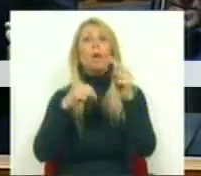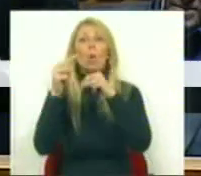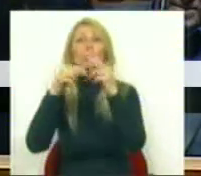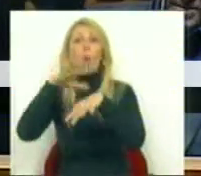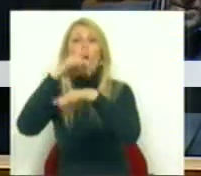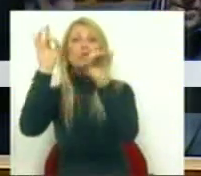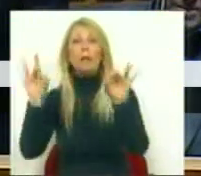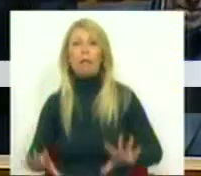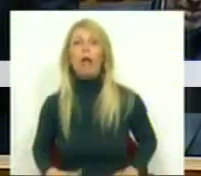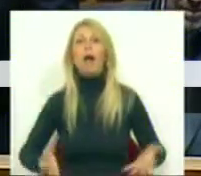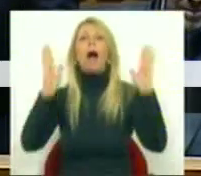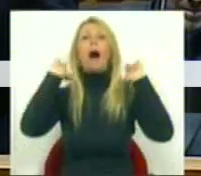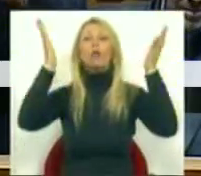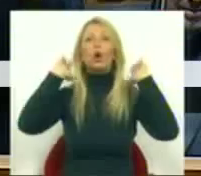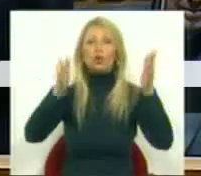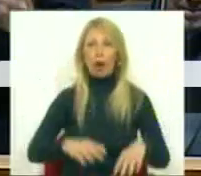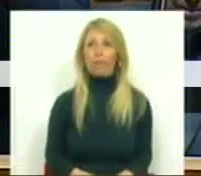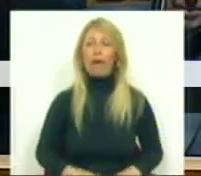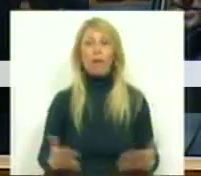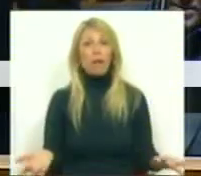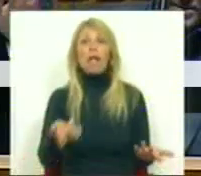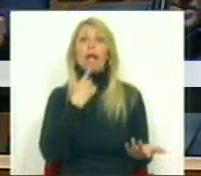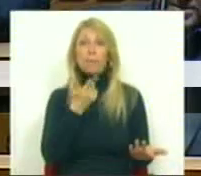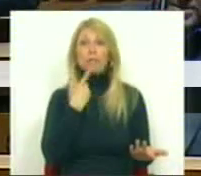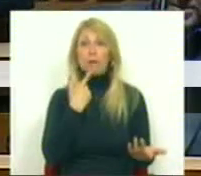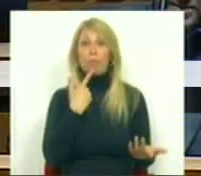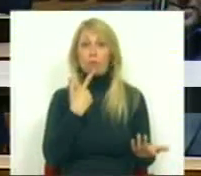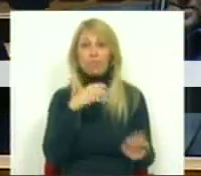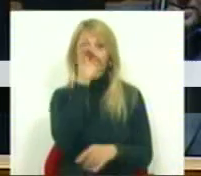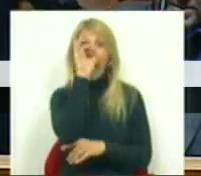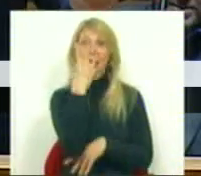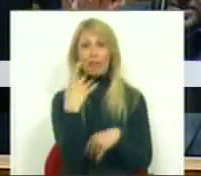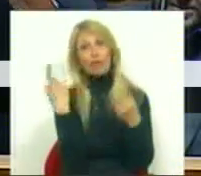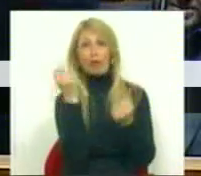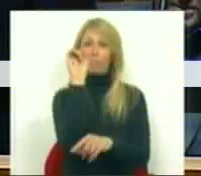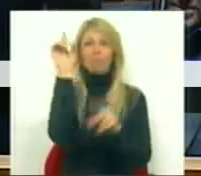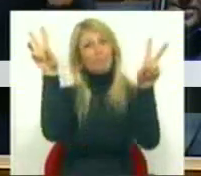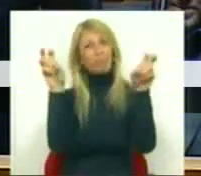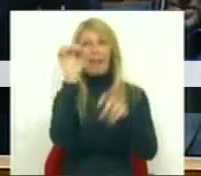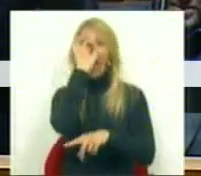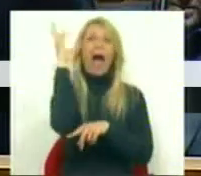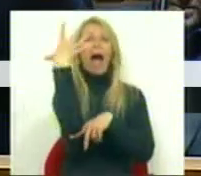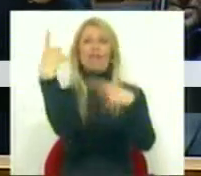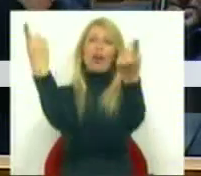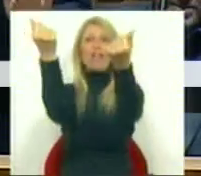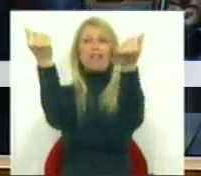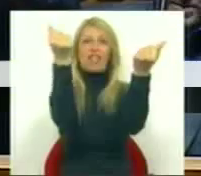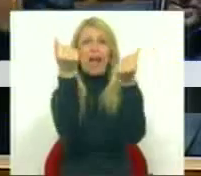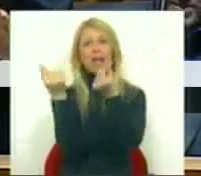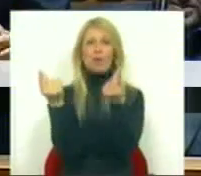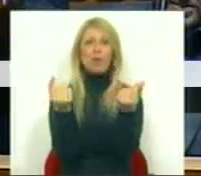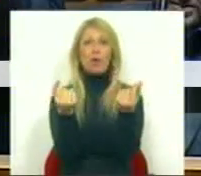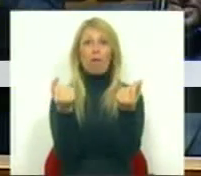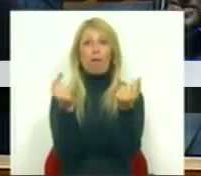hospitalares, nas autoestradas, e percebermos que a árvore das patacas funciona em todo o lado, desregulação absoluta. E